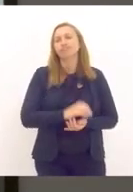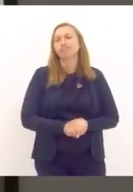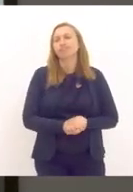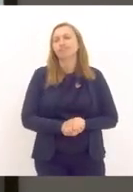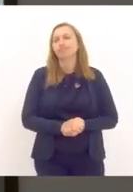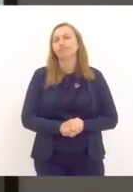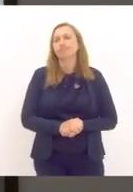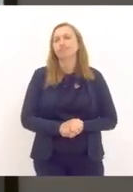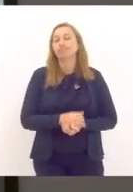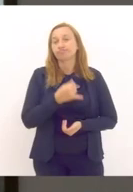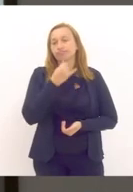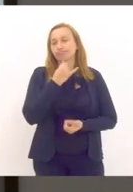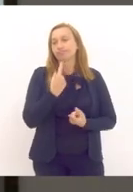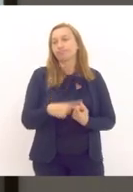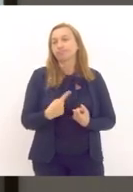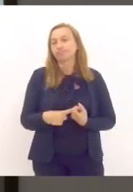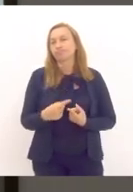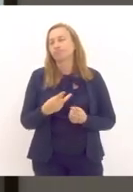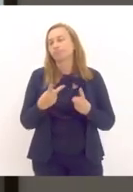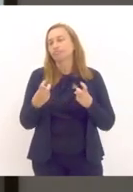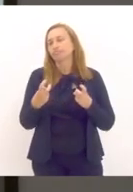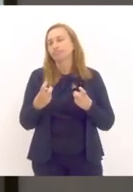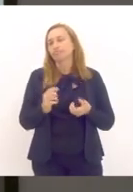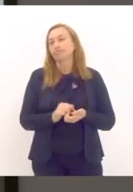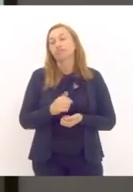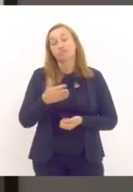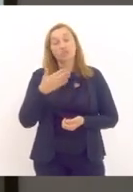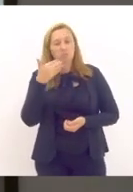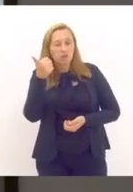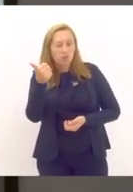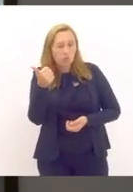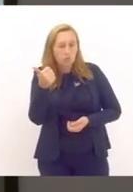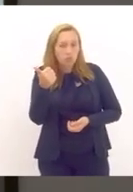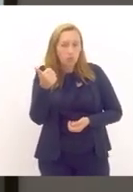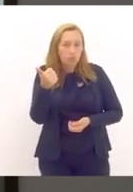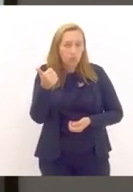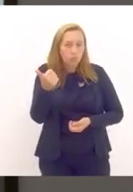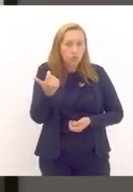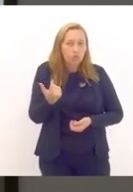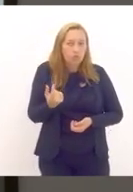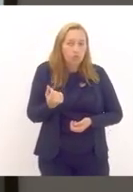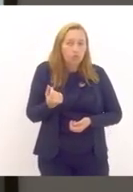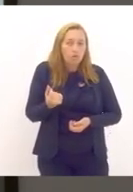ele é muito chocante, porque você vê como é que a melhoria da receita, e acho que isso aqui foi